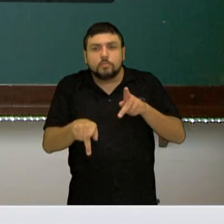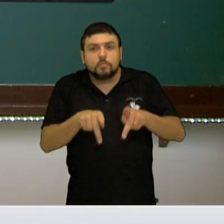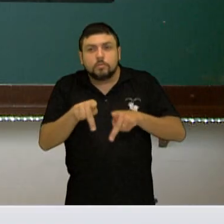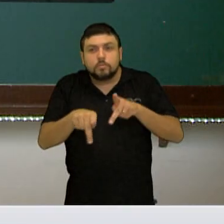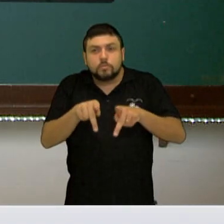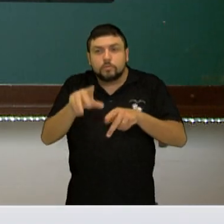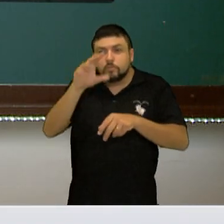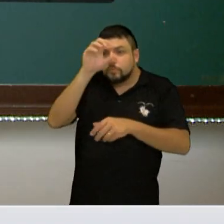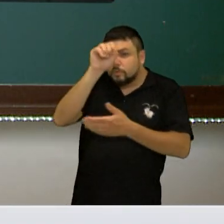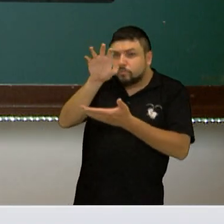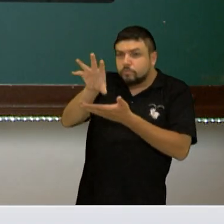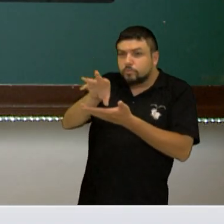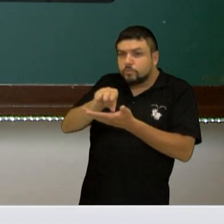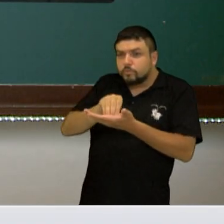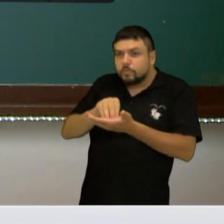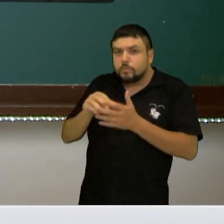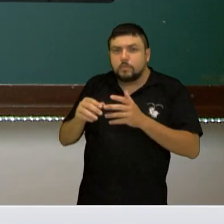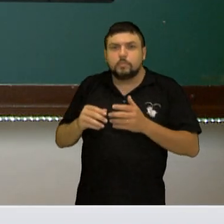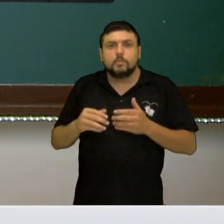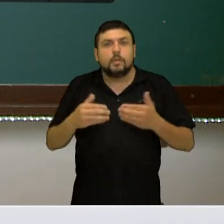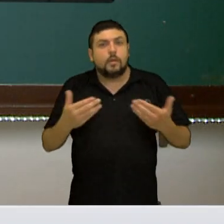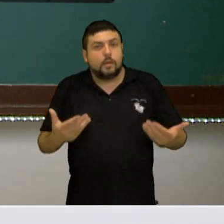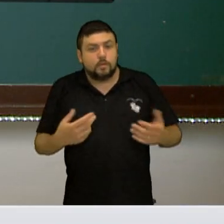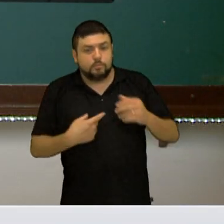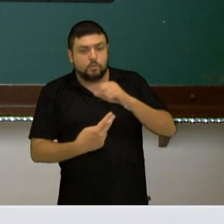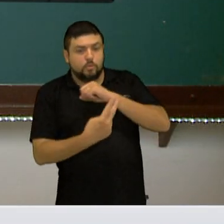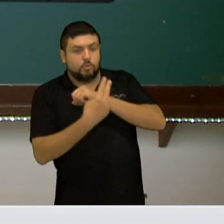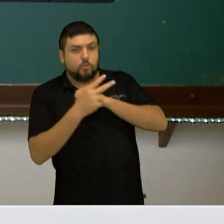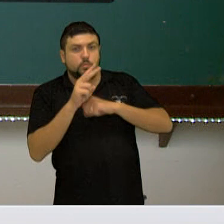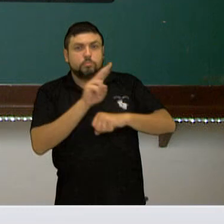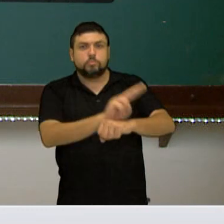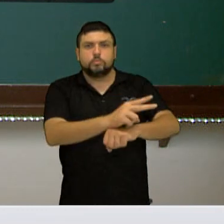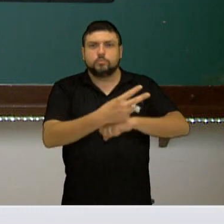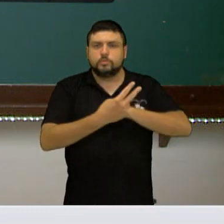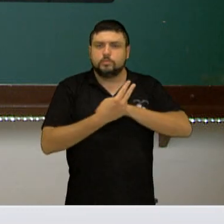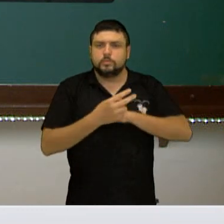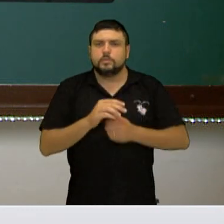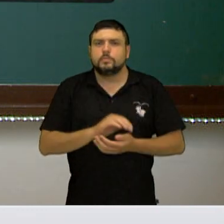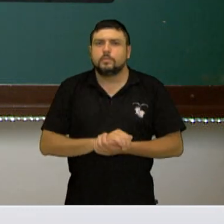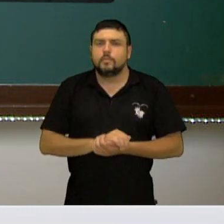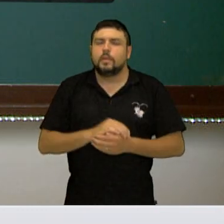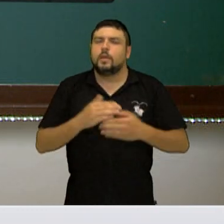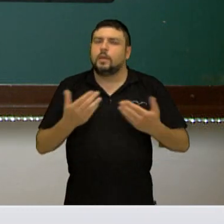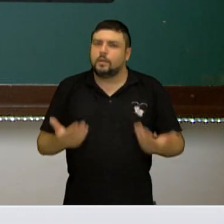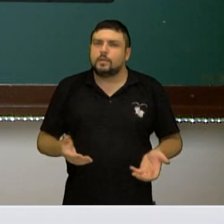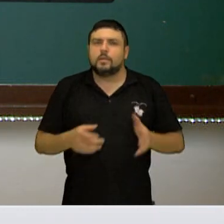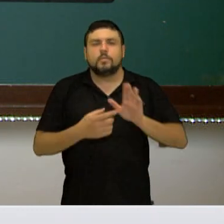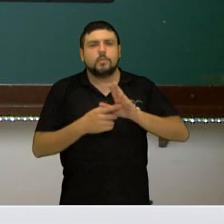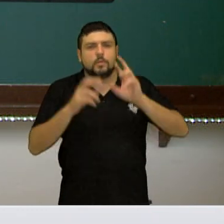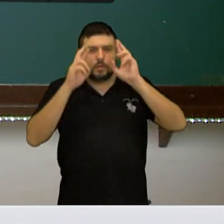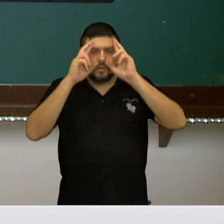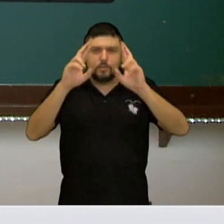e assim podemos cuidar uns dos outros, ok? Então, mantenha o respeito e o